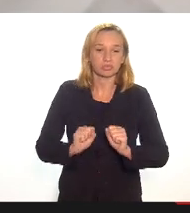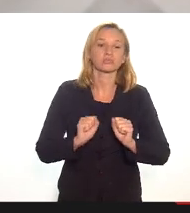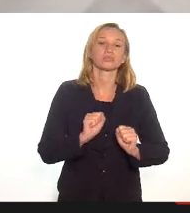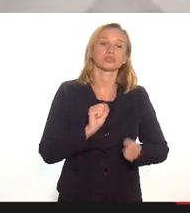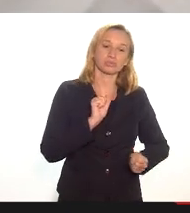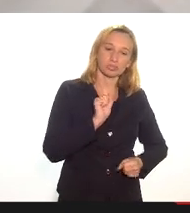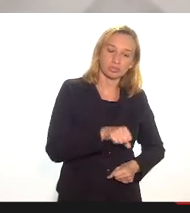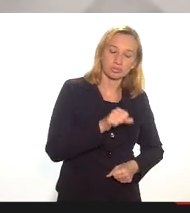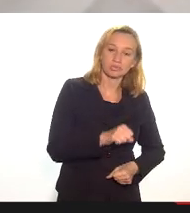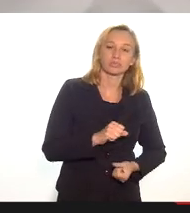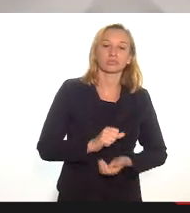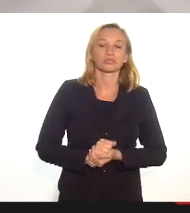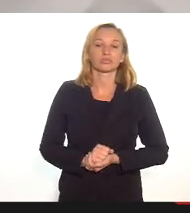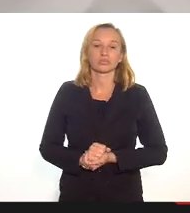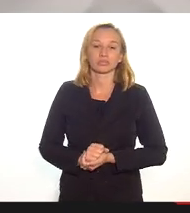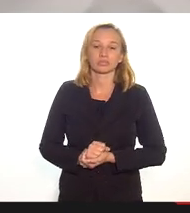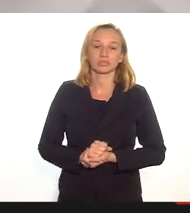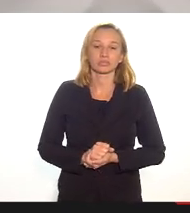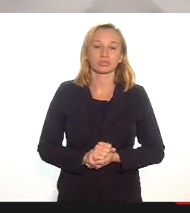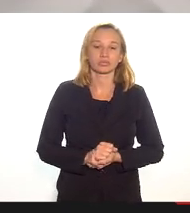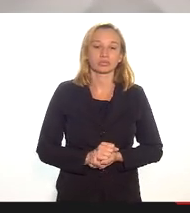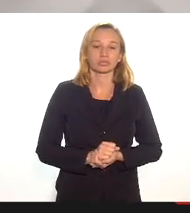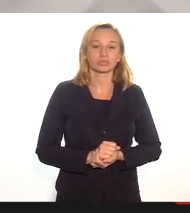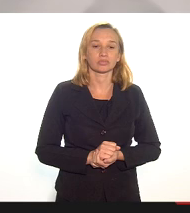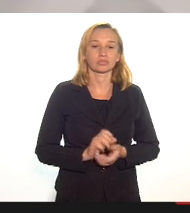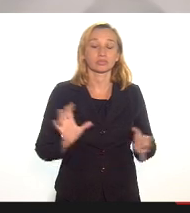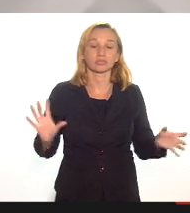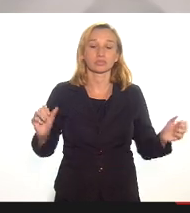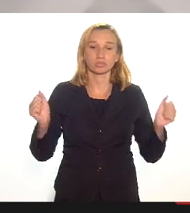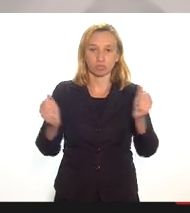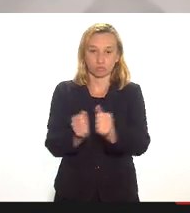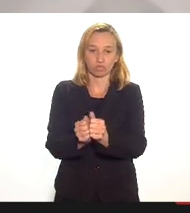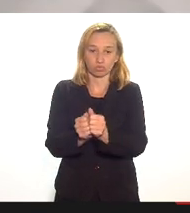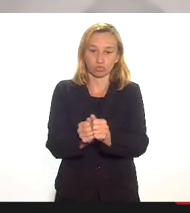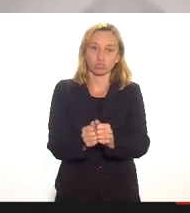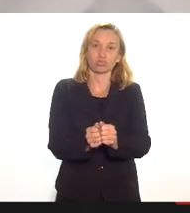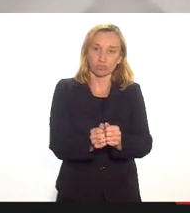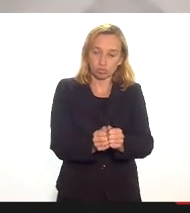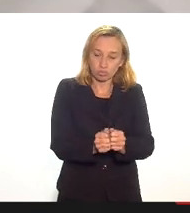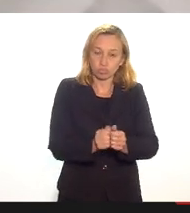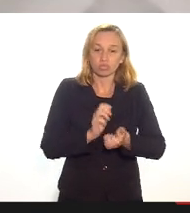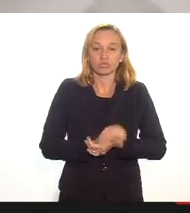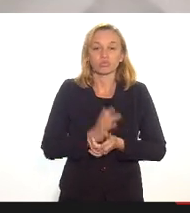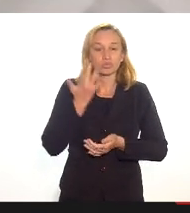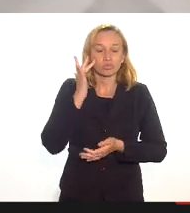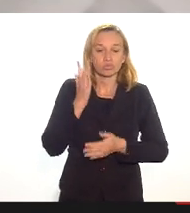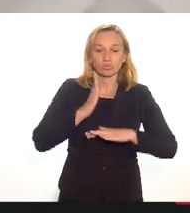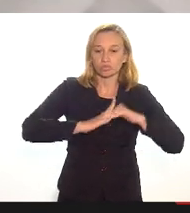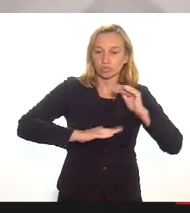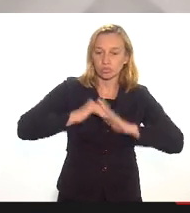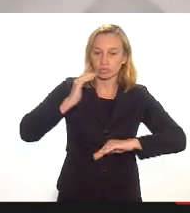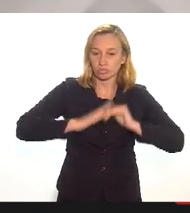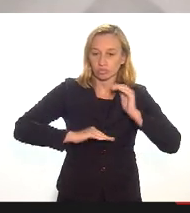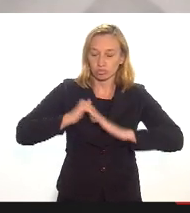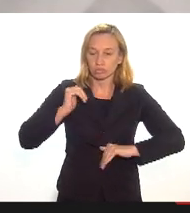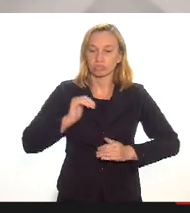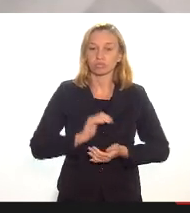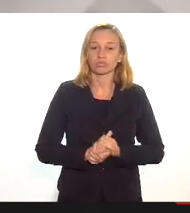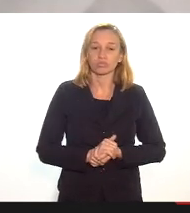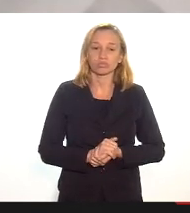devemos sim, estabelecer uma agenda em conjunto. Né? Acho que os profissionais